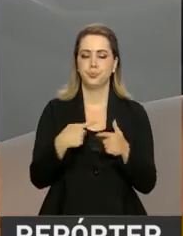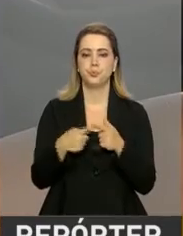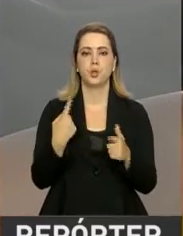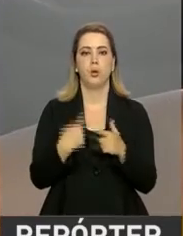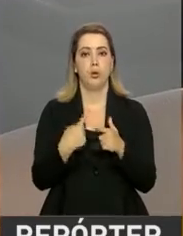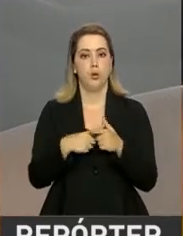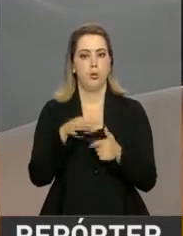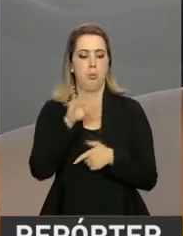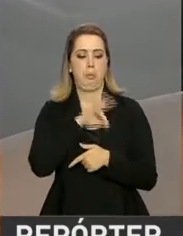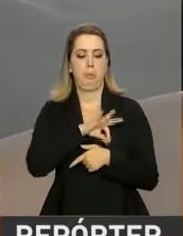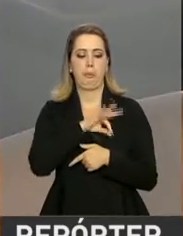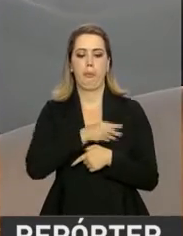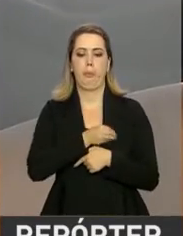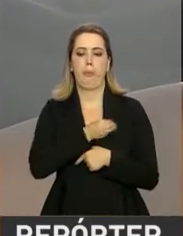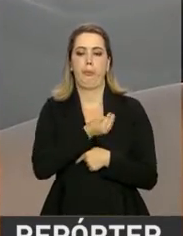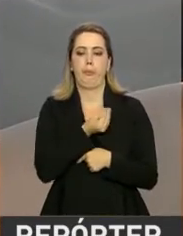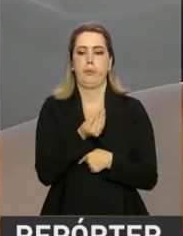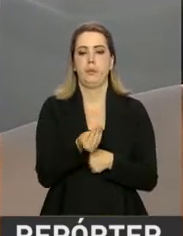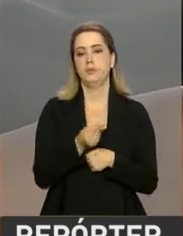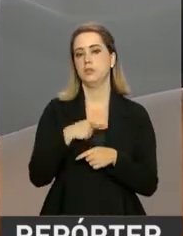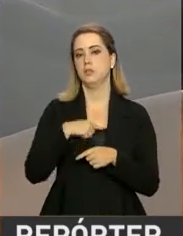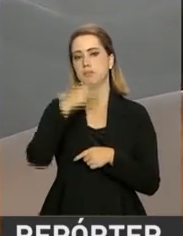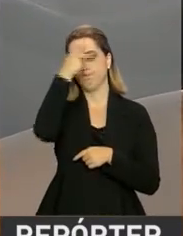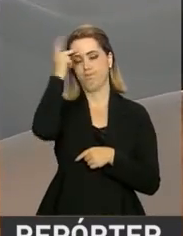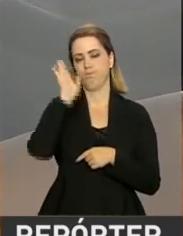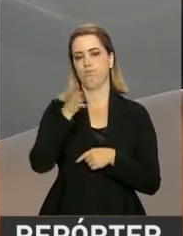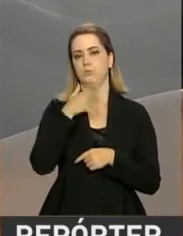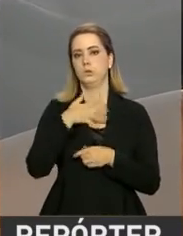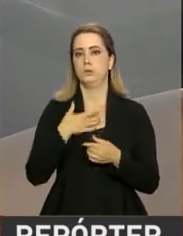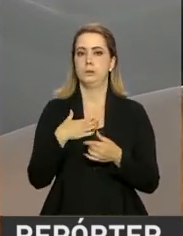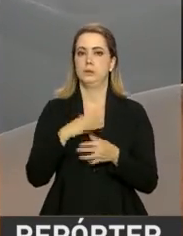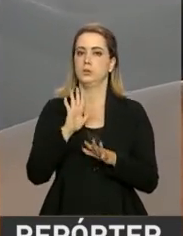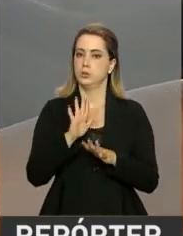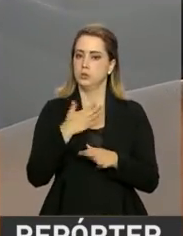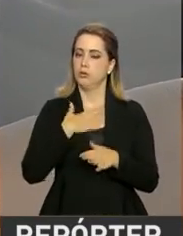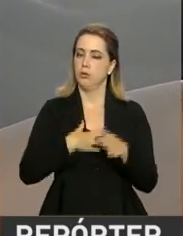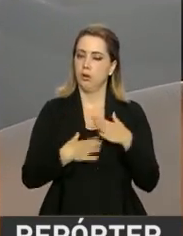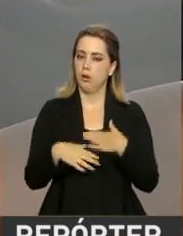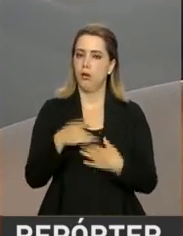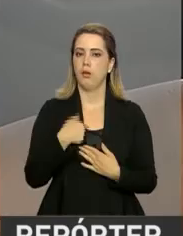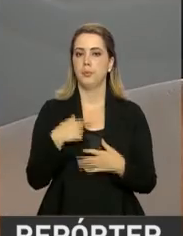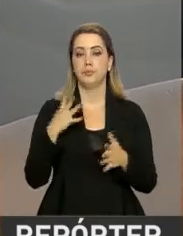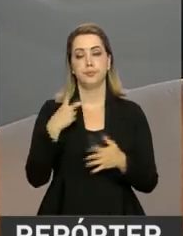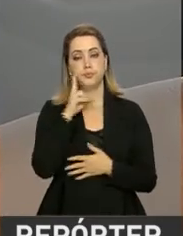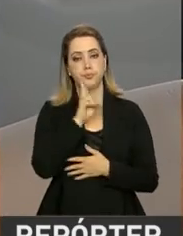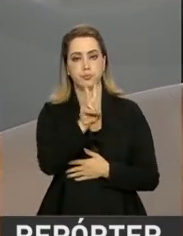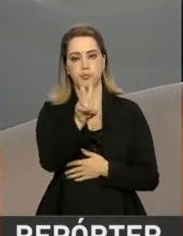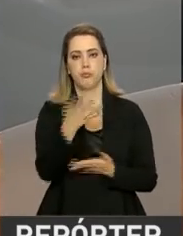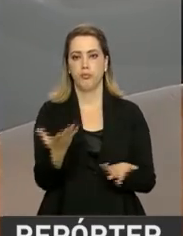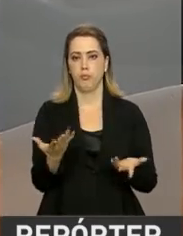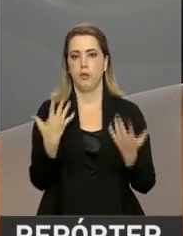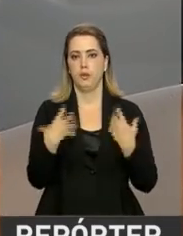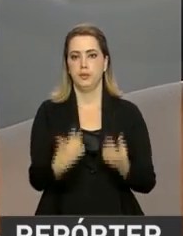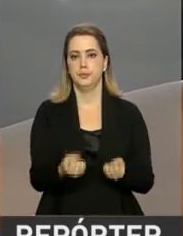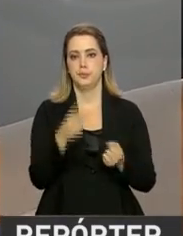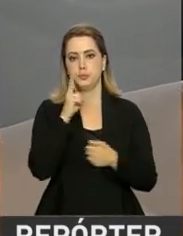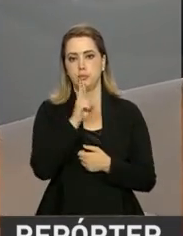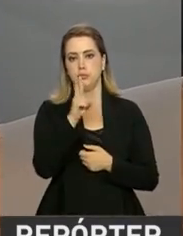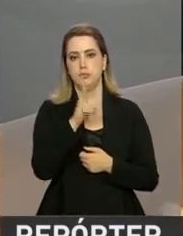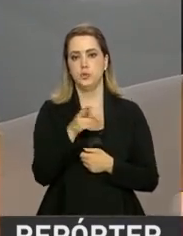da população pessoal já fica mais né mas vamos ver que dá né não ver esse pessoal vai respeitar um pouco